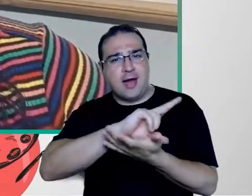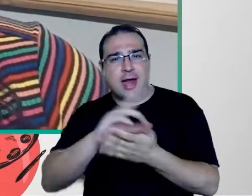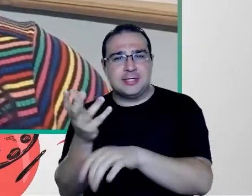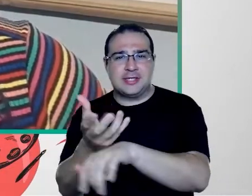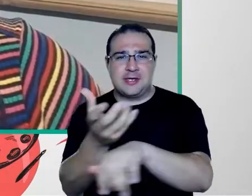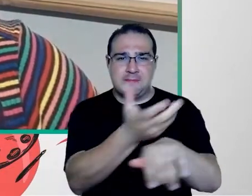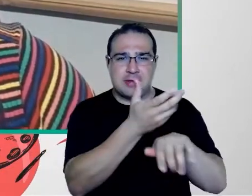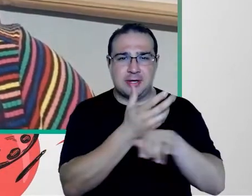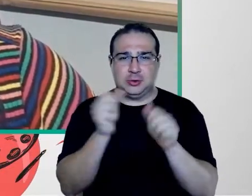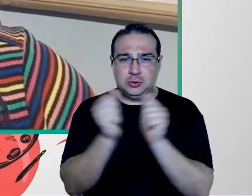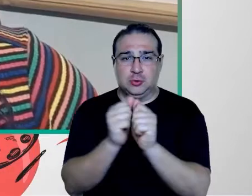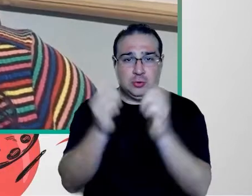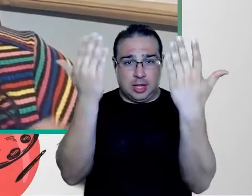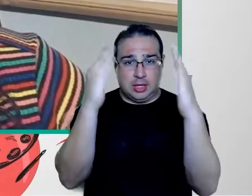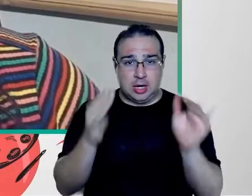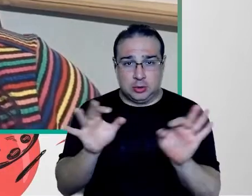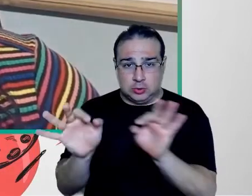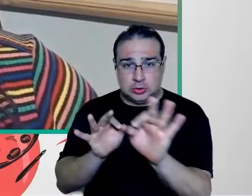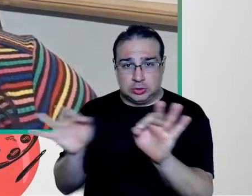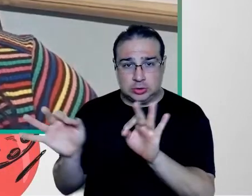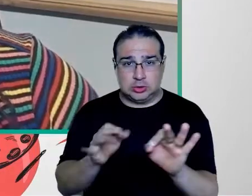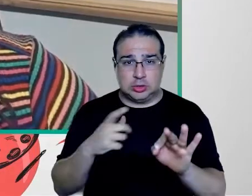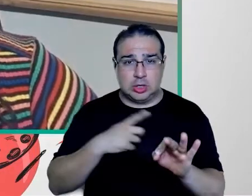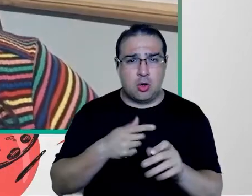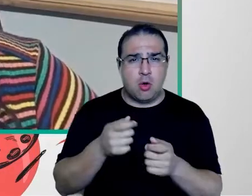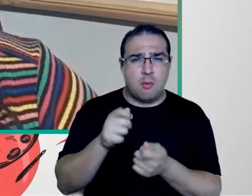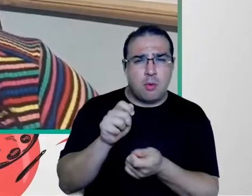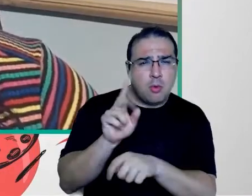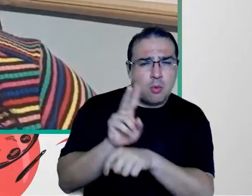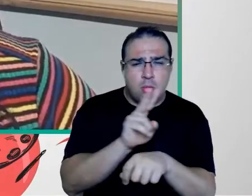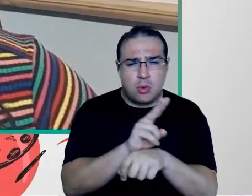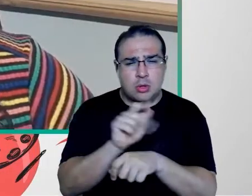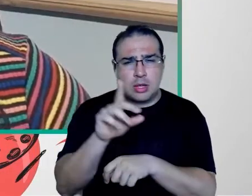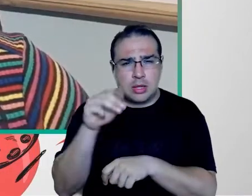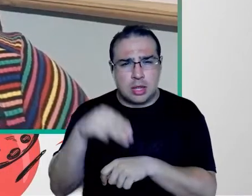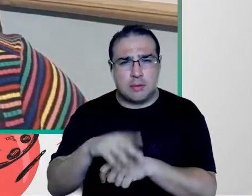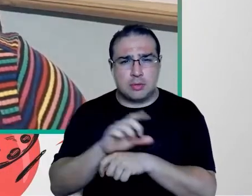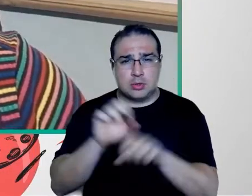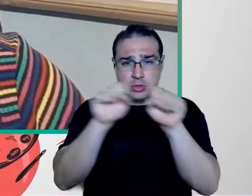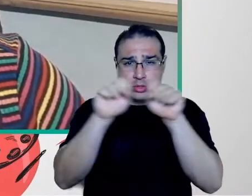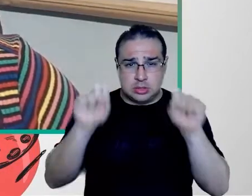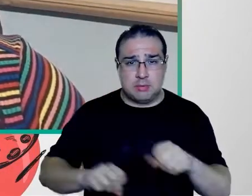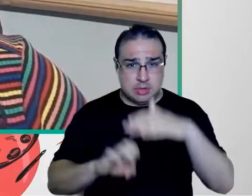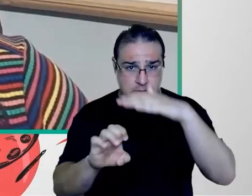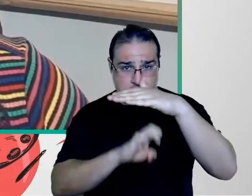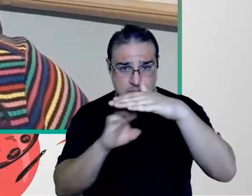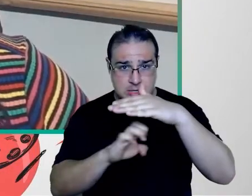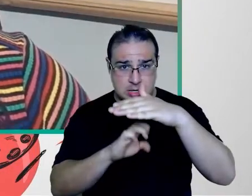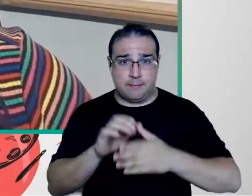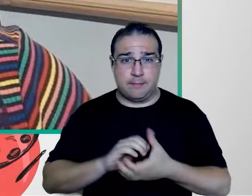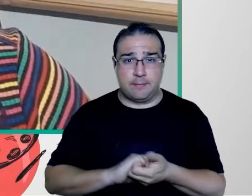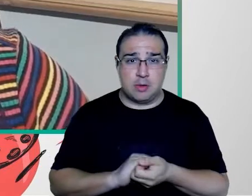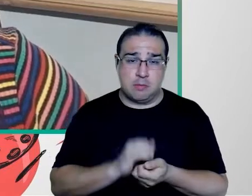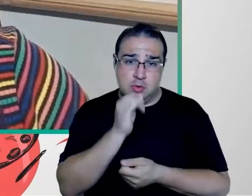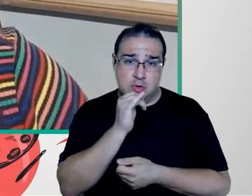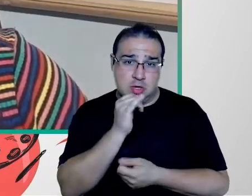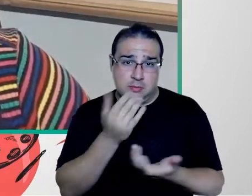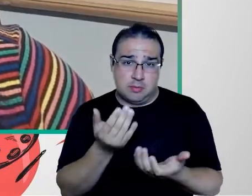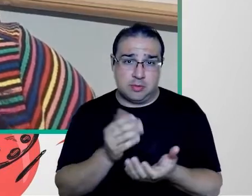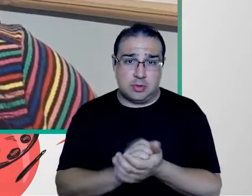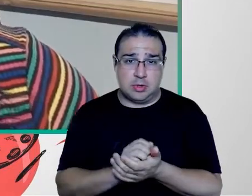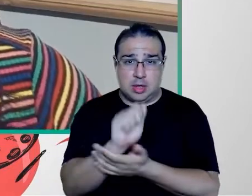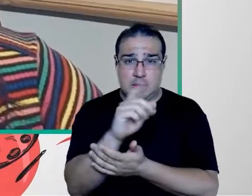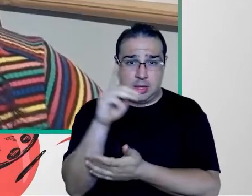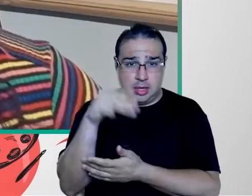são disciplinas que envolvem a análise, organização e administração de sistemas empresariais, como, por